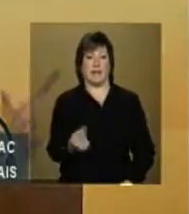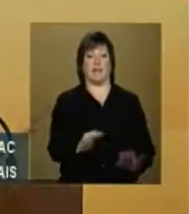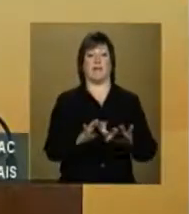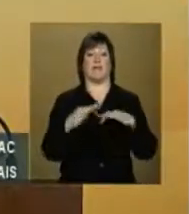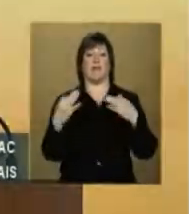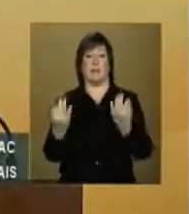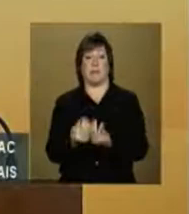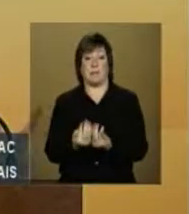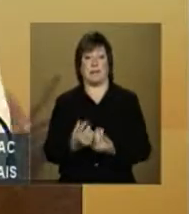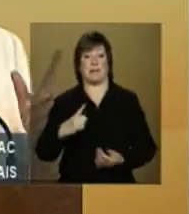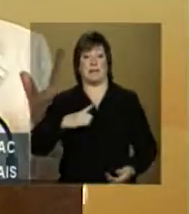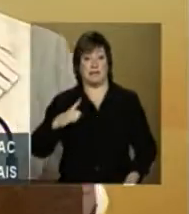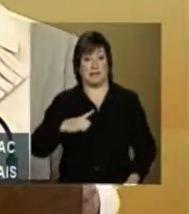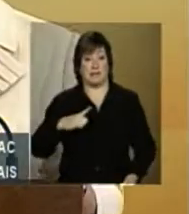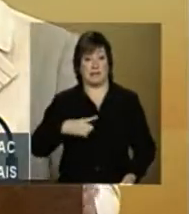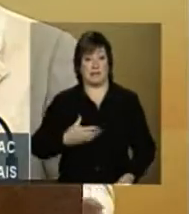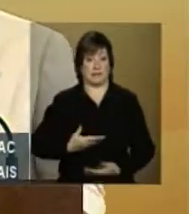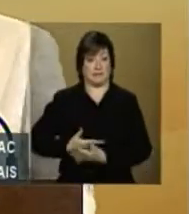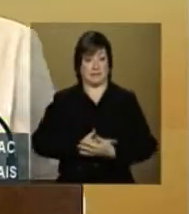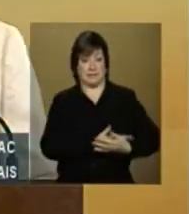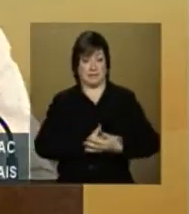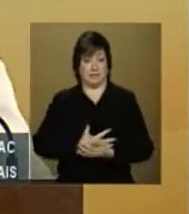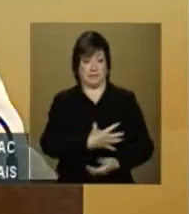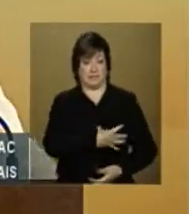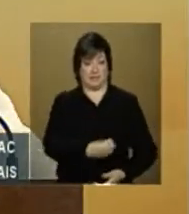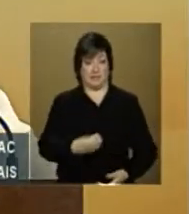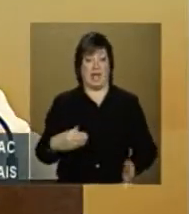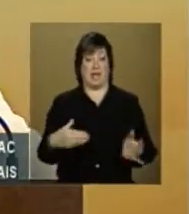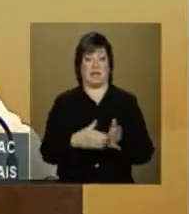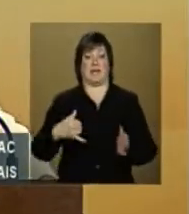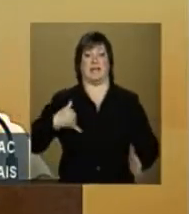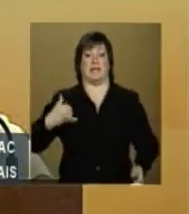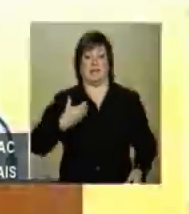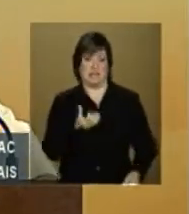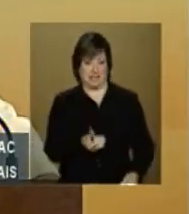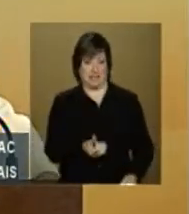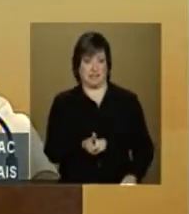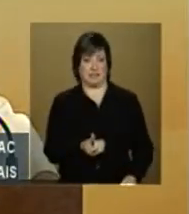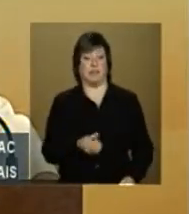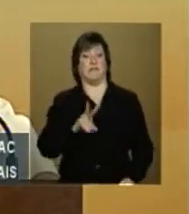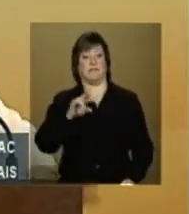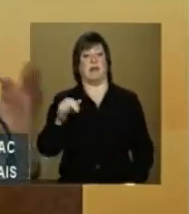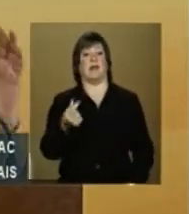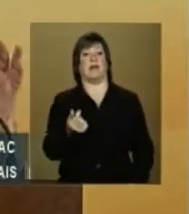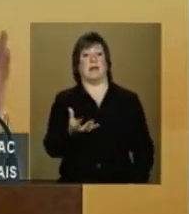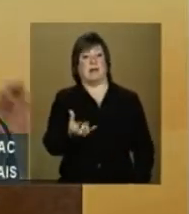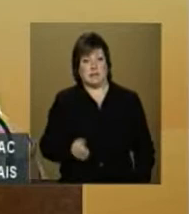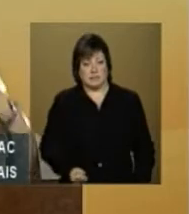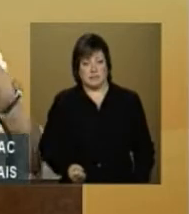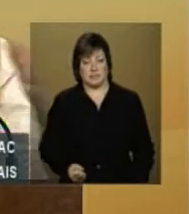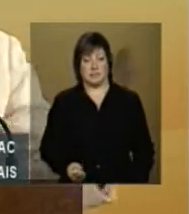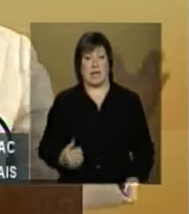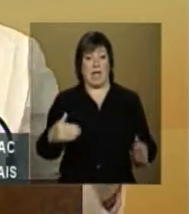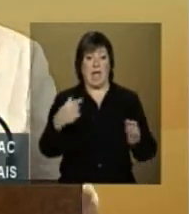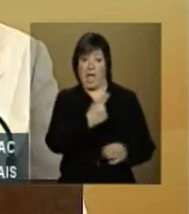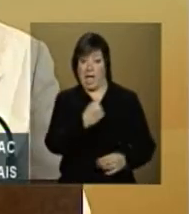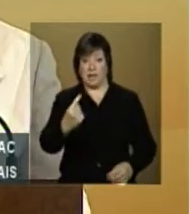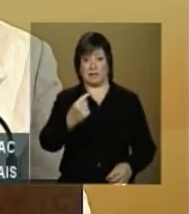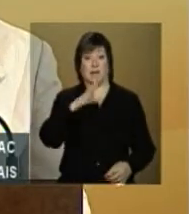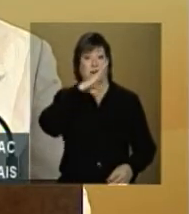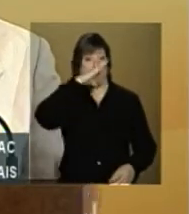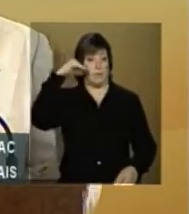com criança de 0 a 6 anos, receberão a cada adulto e